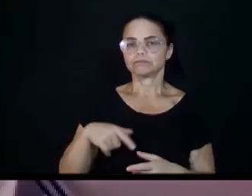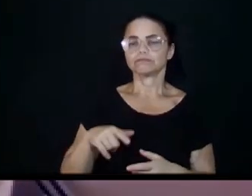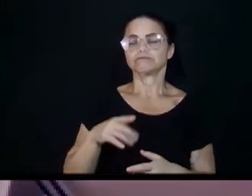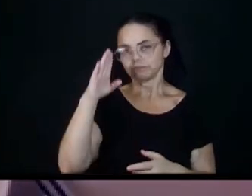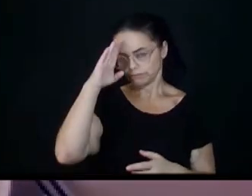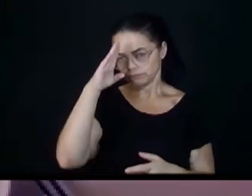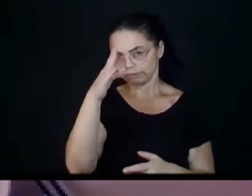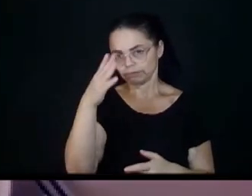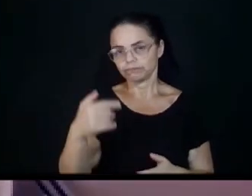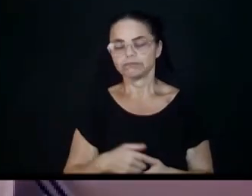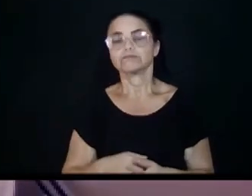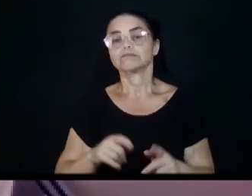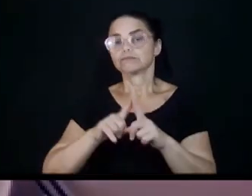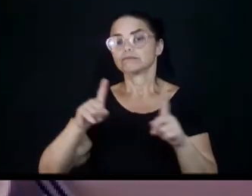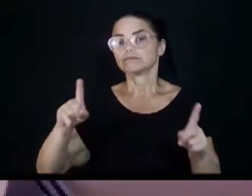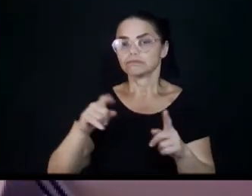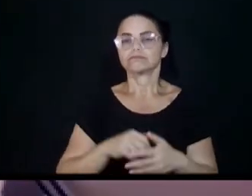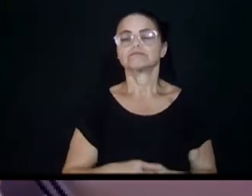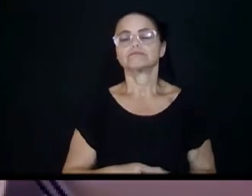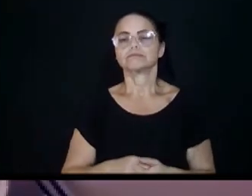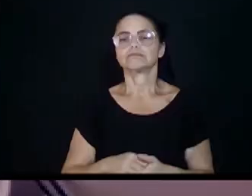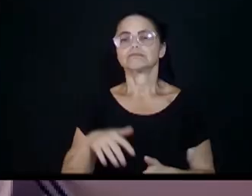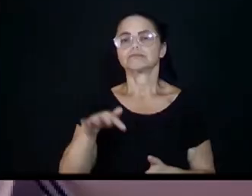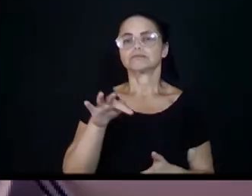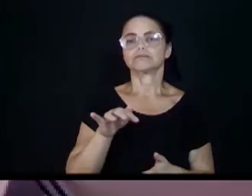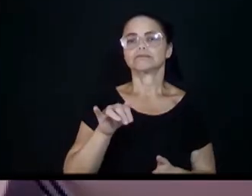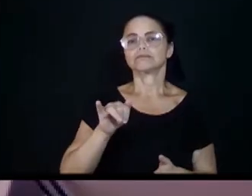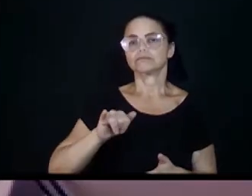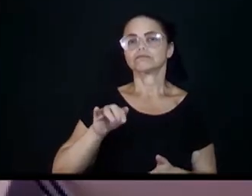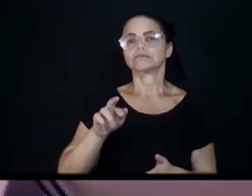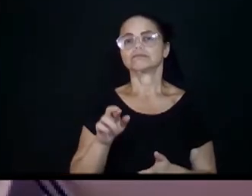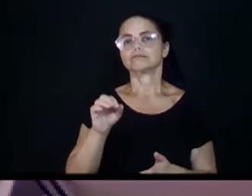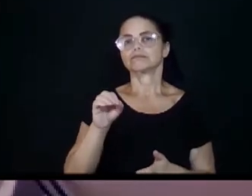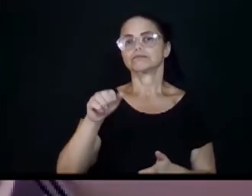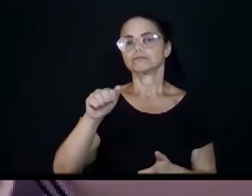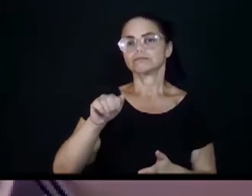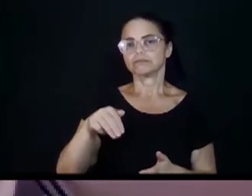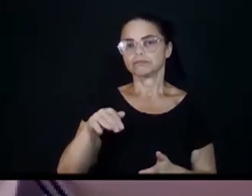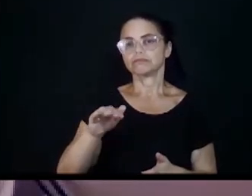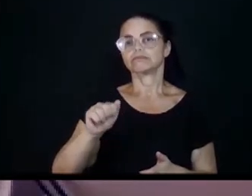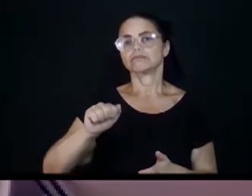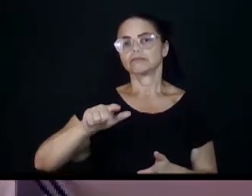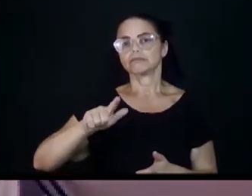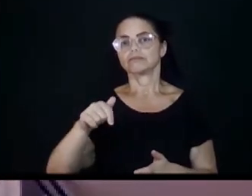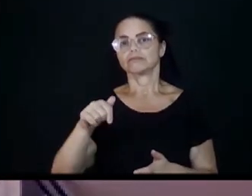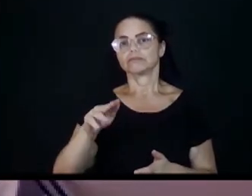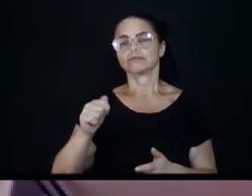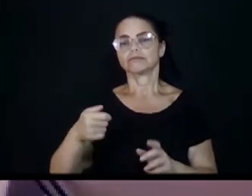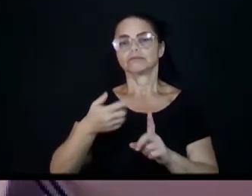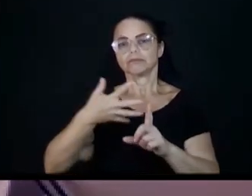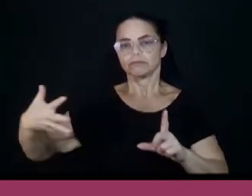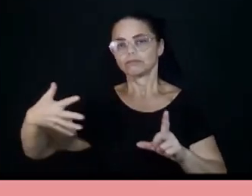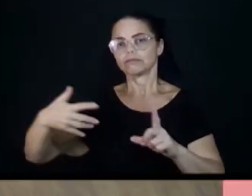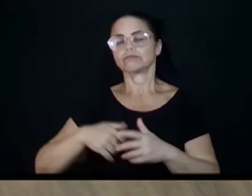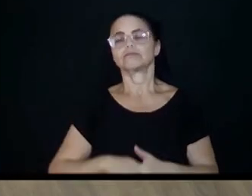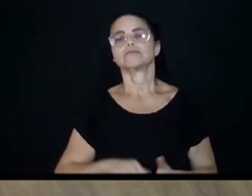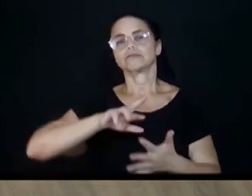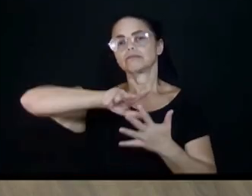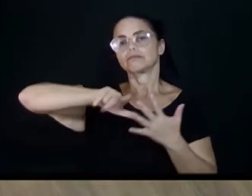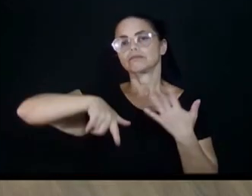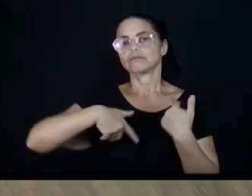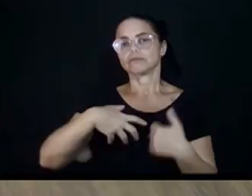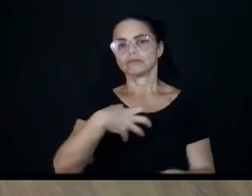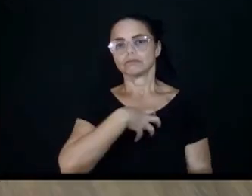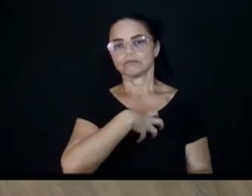Mas a fibromialgia, ela é uma síndrome, quer dizer, um conjunto de inúmeros sintomas